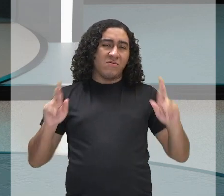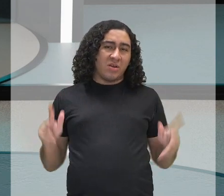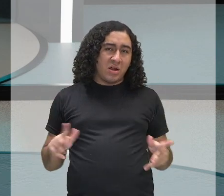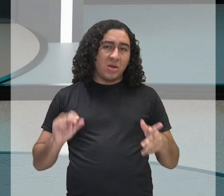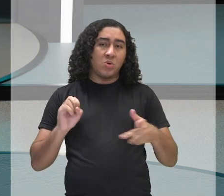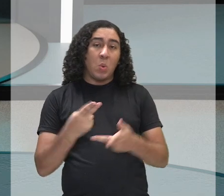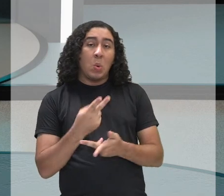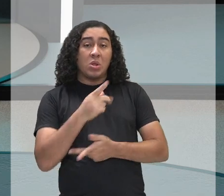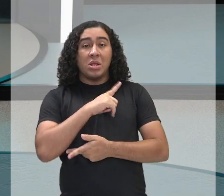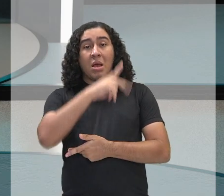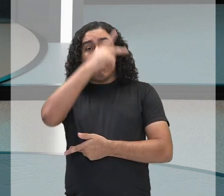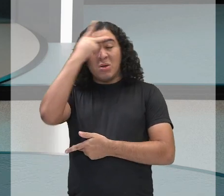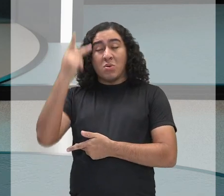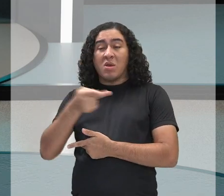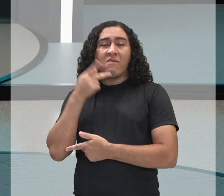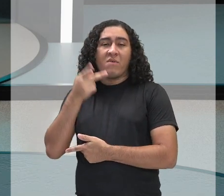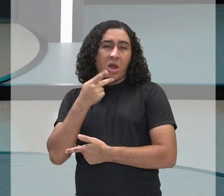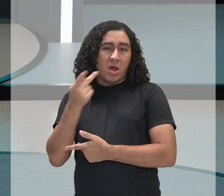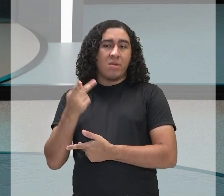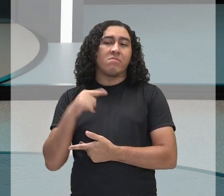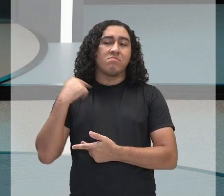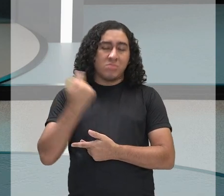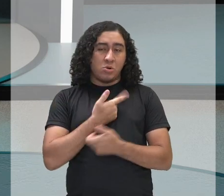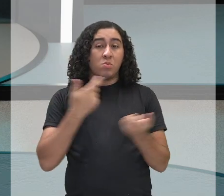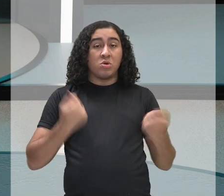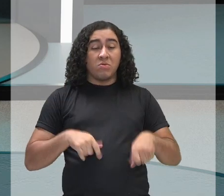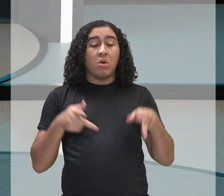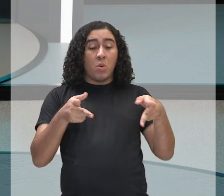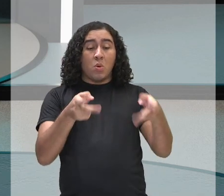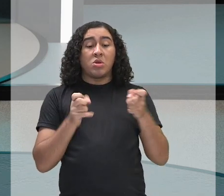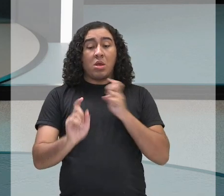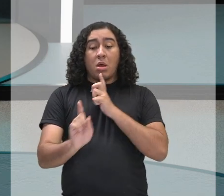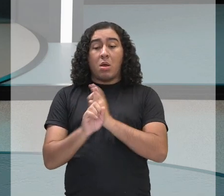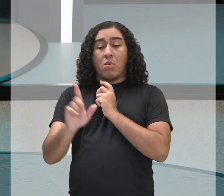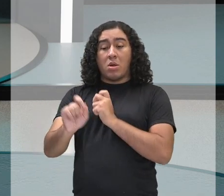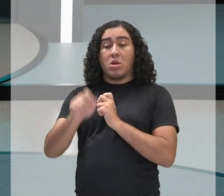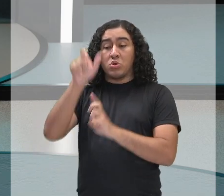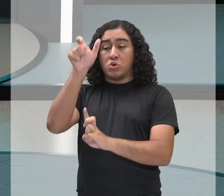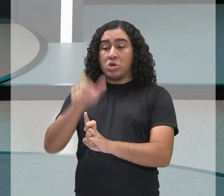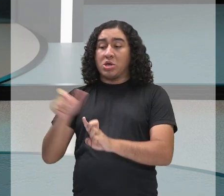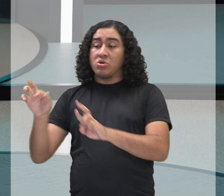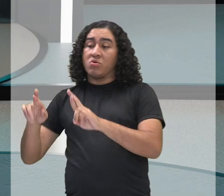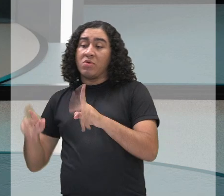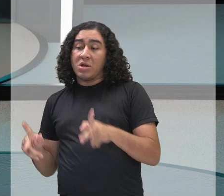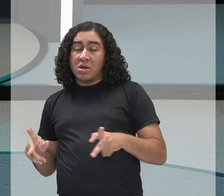está falando, né, aí nós podemos encontrar o sujeito numa posição